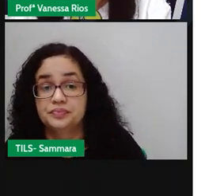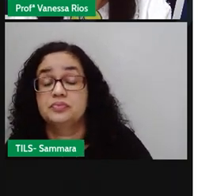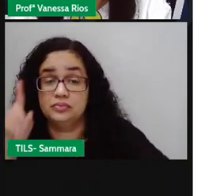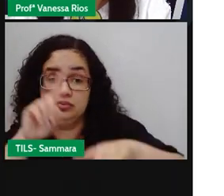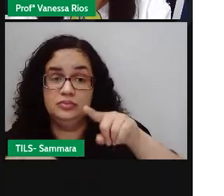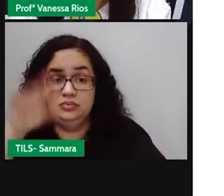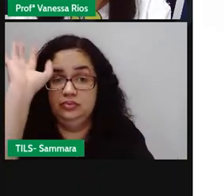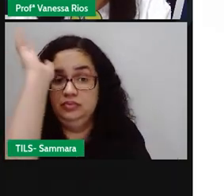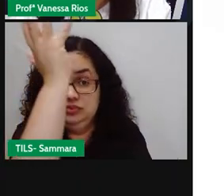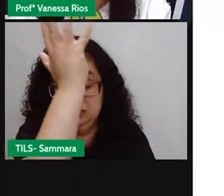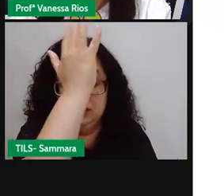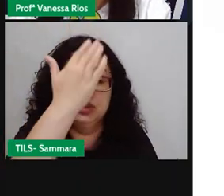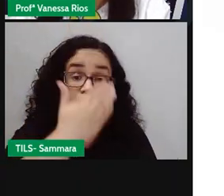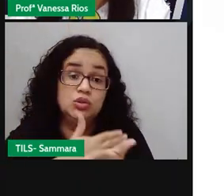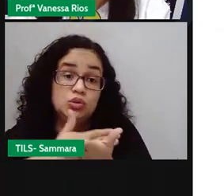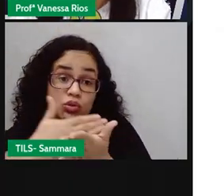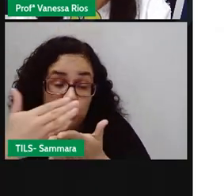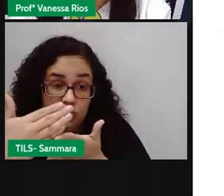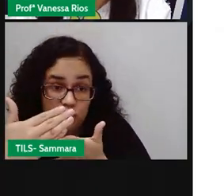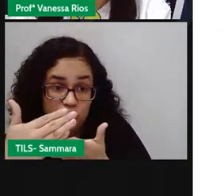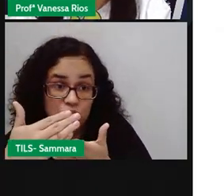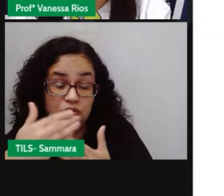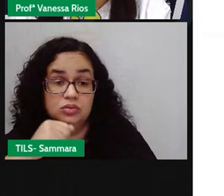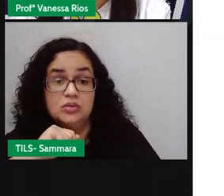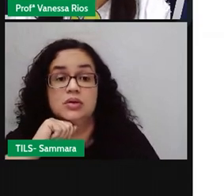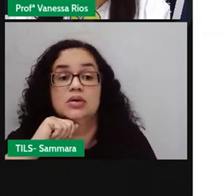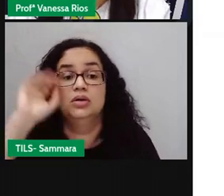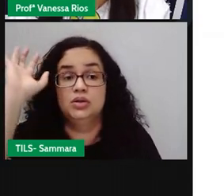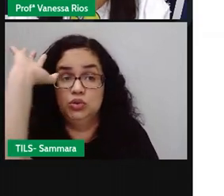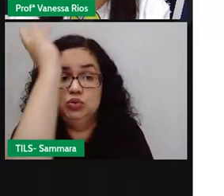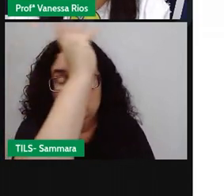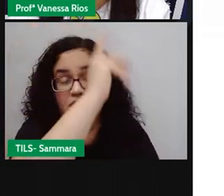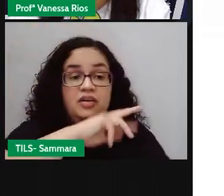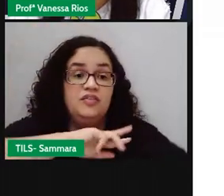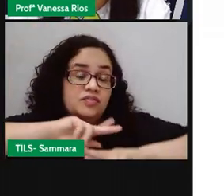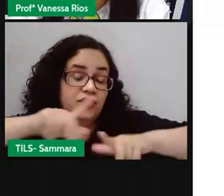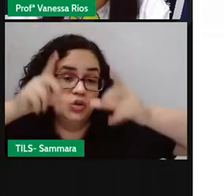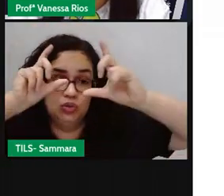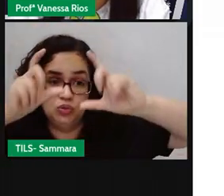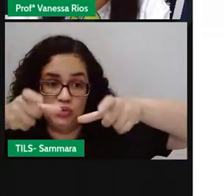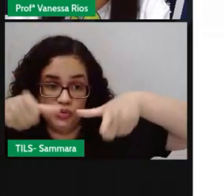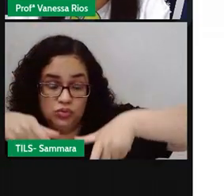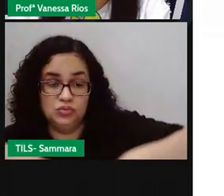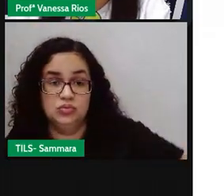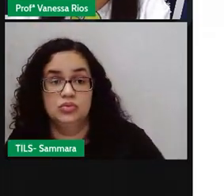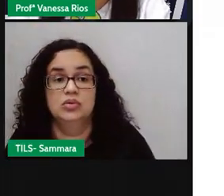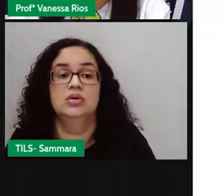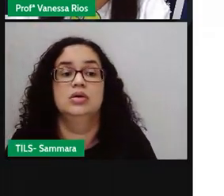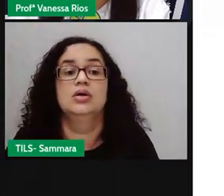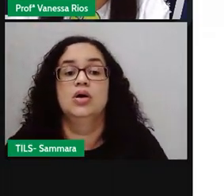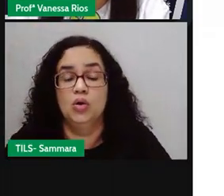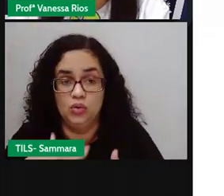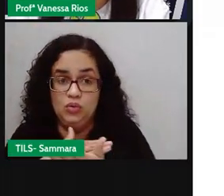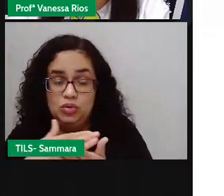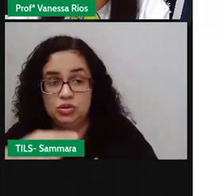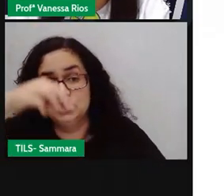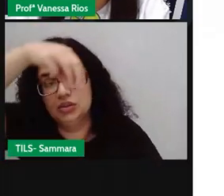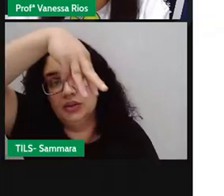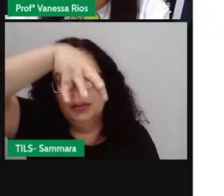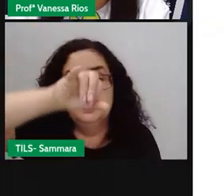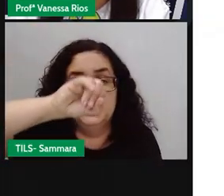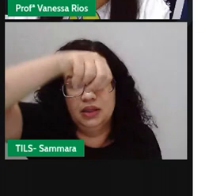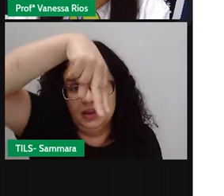Os materiais naturais, eles podem vir da natureza de diversos lugares. Então, eles podem ter uma origem